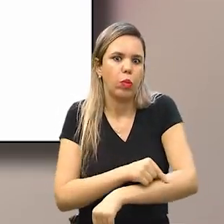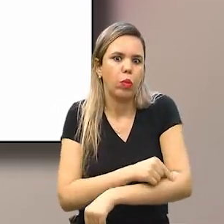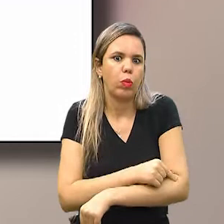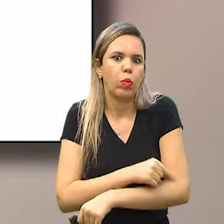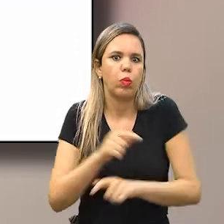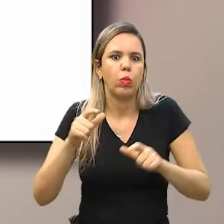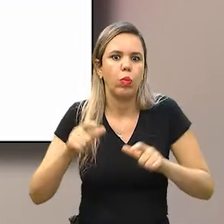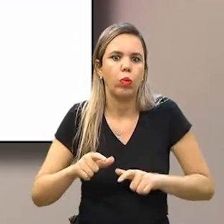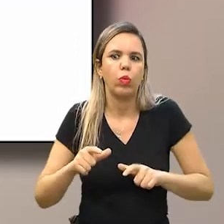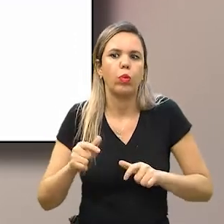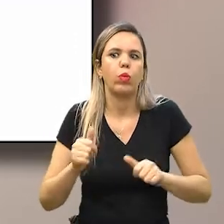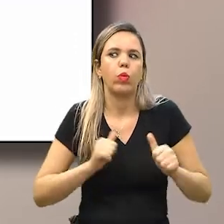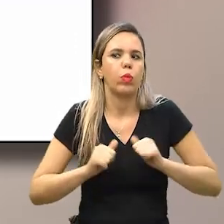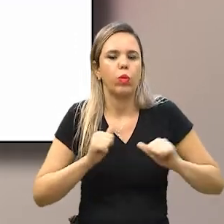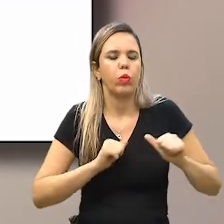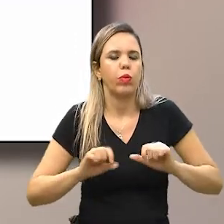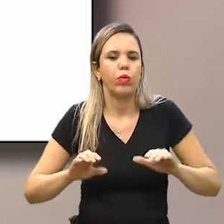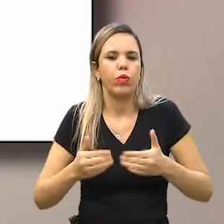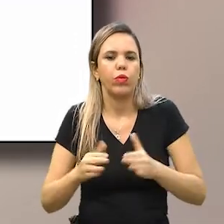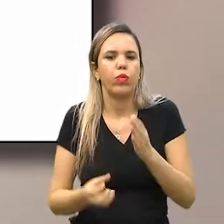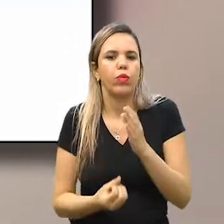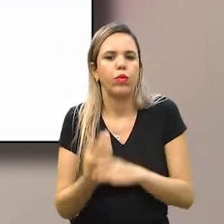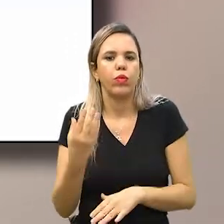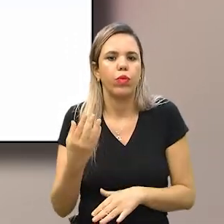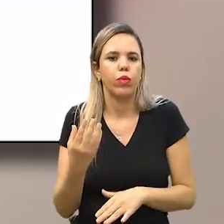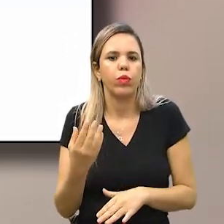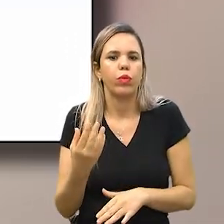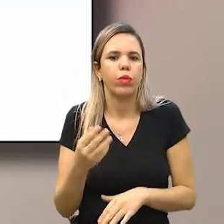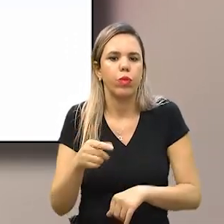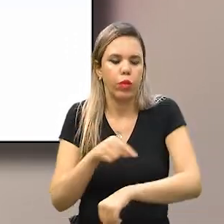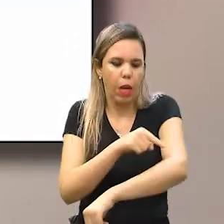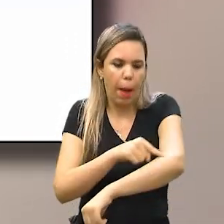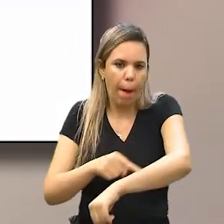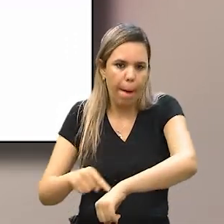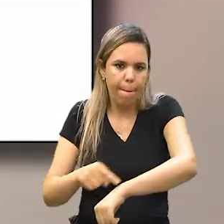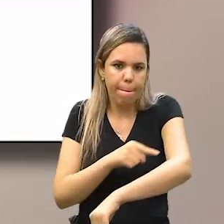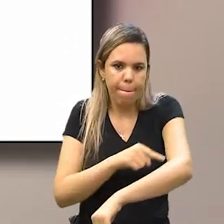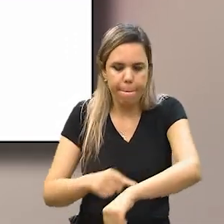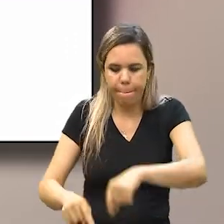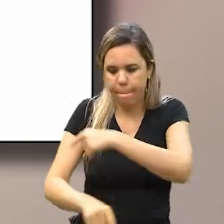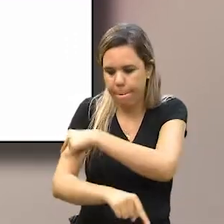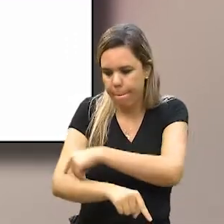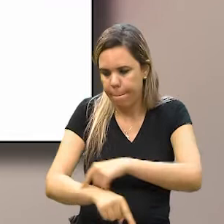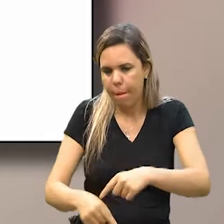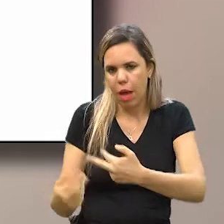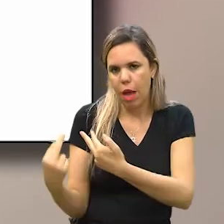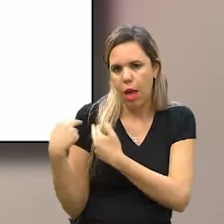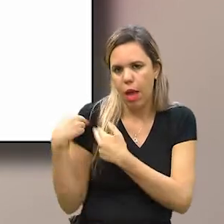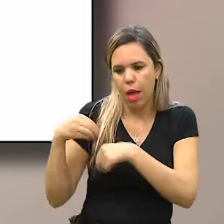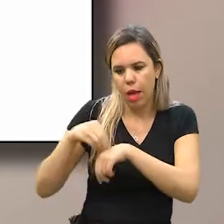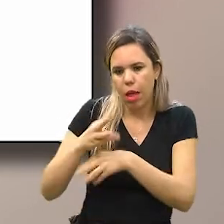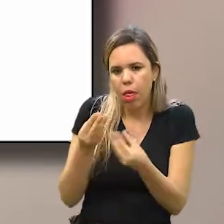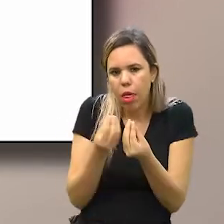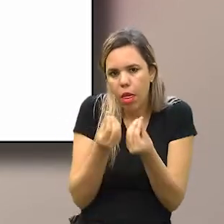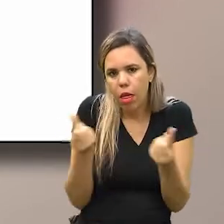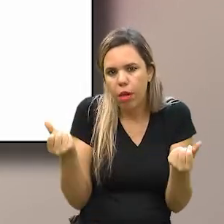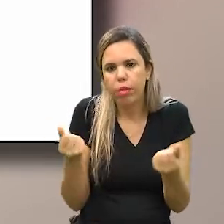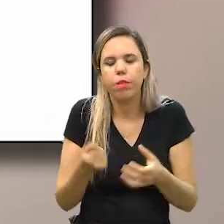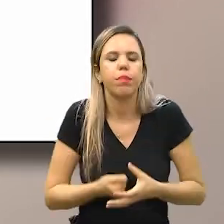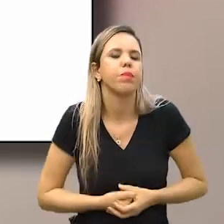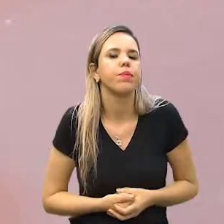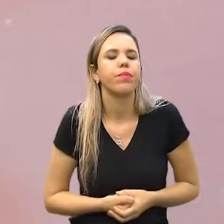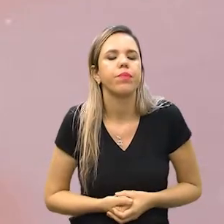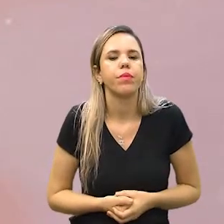E aí, quando ele reativa no território da pele que aquele nervo é responsável por dar a